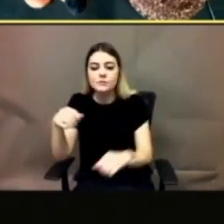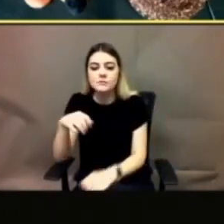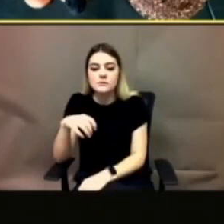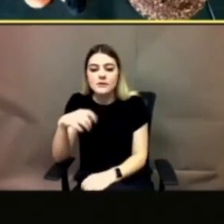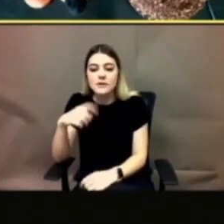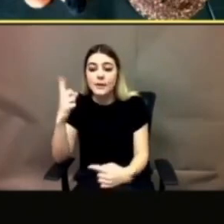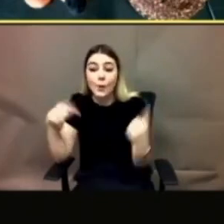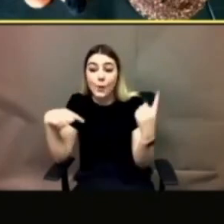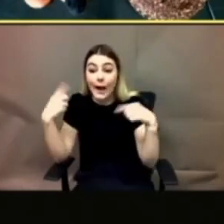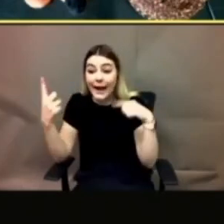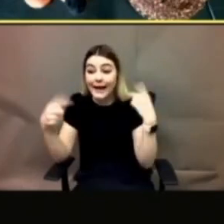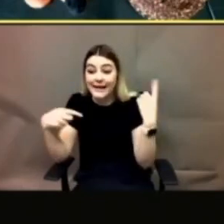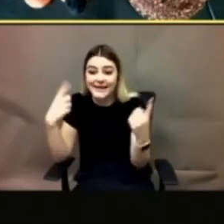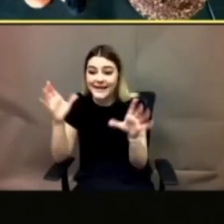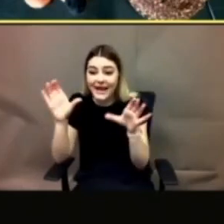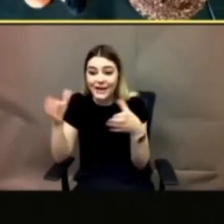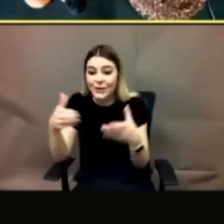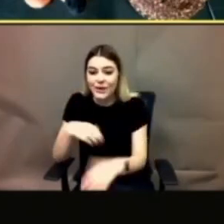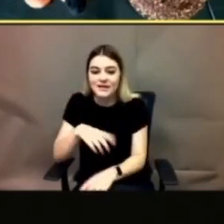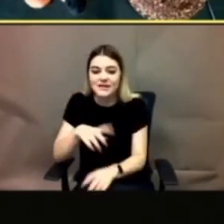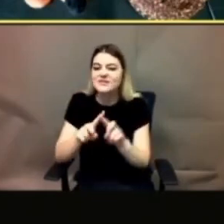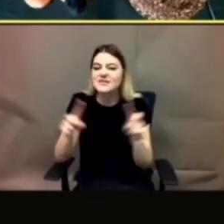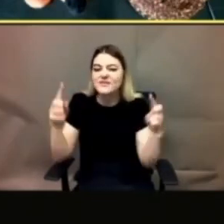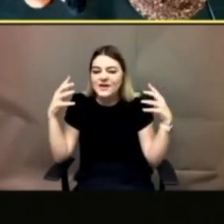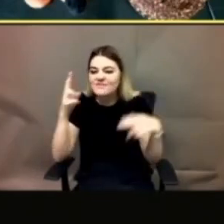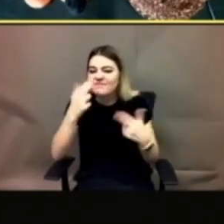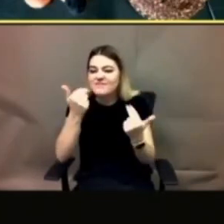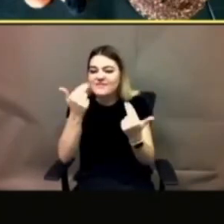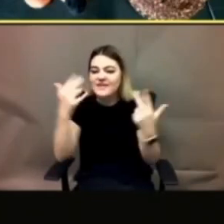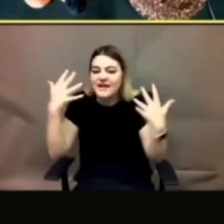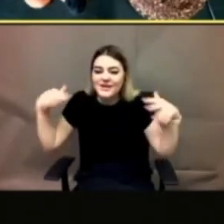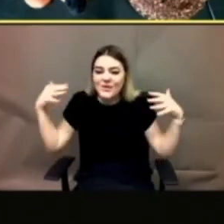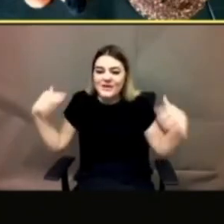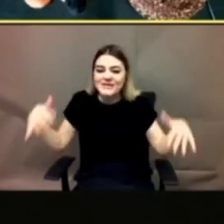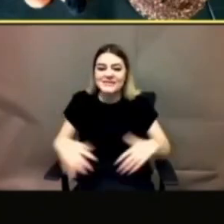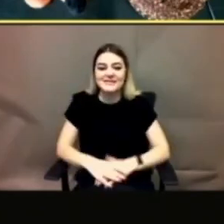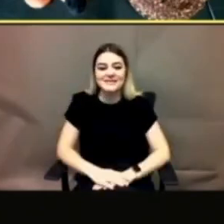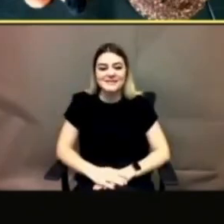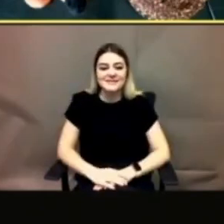Aqui na categoria Wacky ou Maluquinha, temos esses sons diferentes.